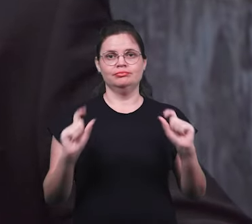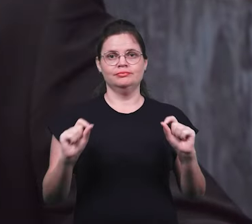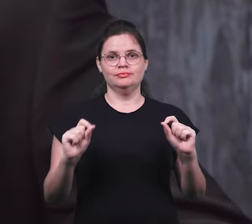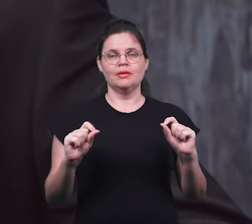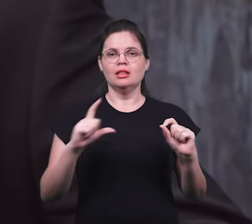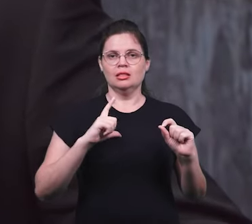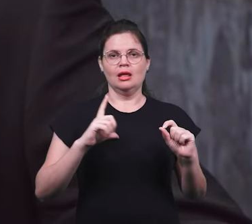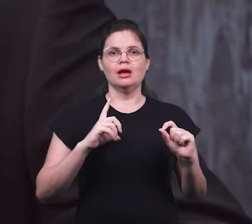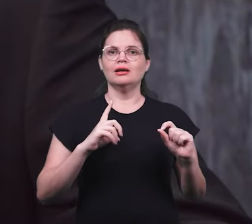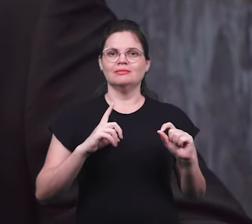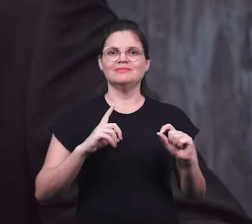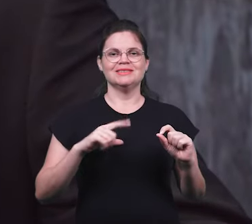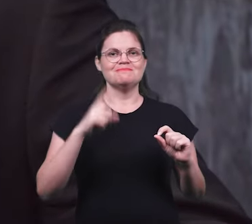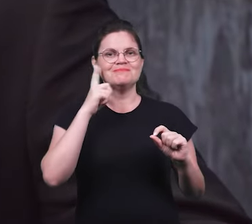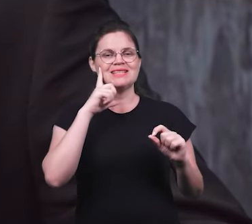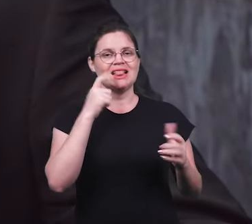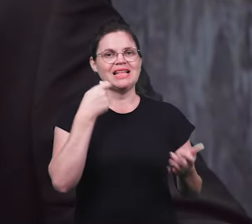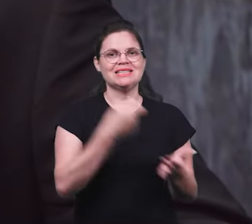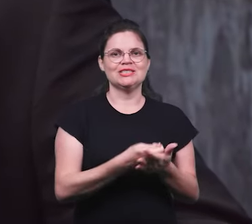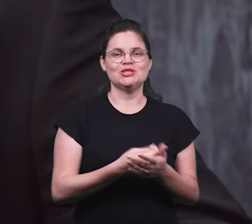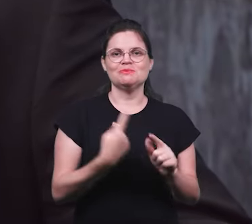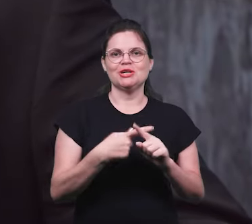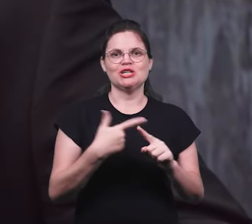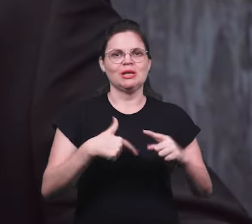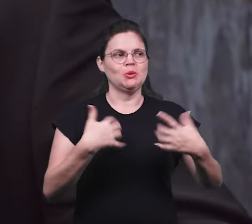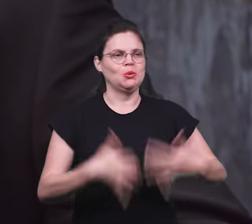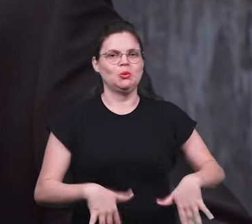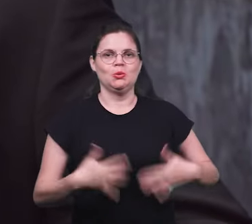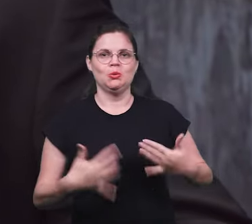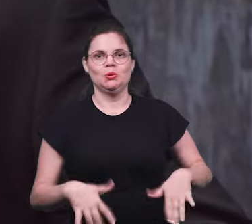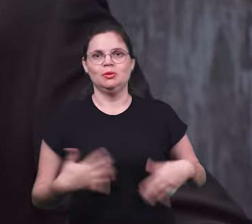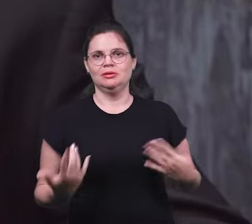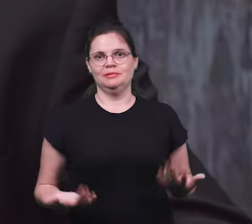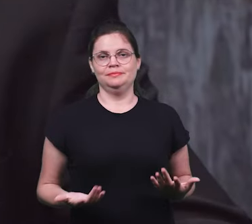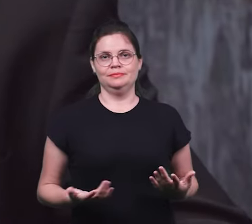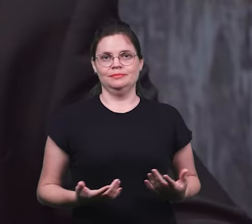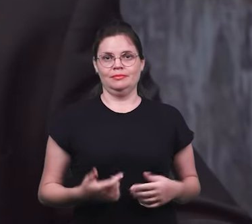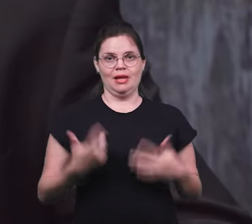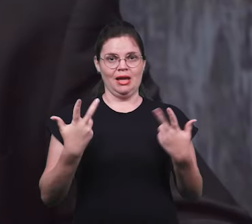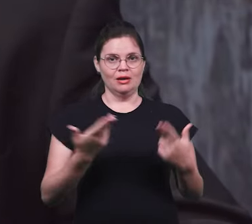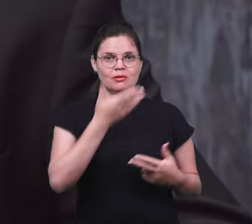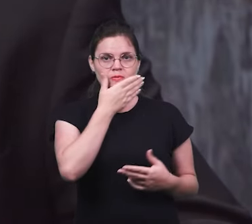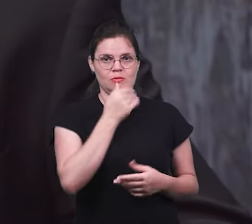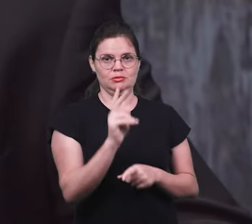na porta da vida ou da morte. Então, quando o carcereiro chegou,